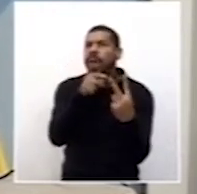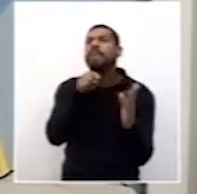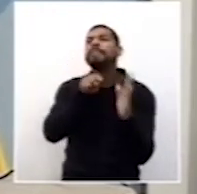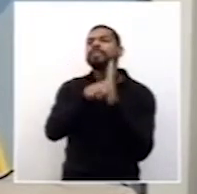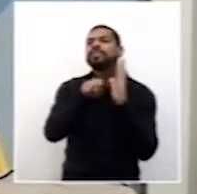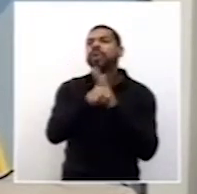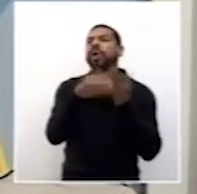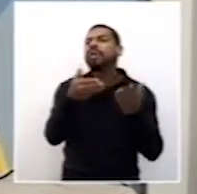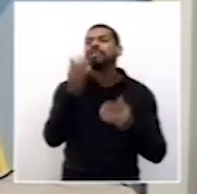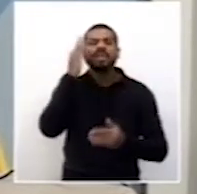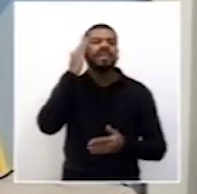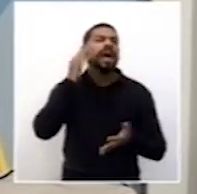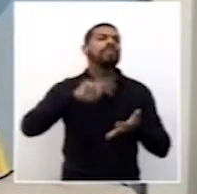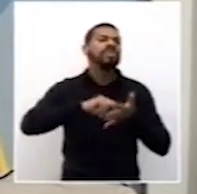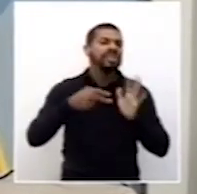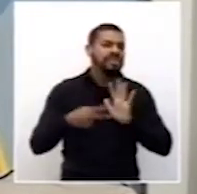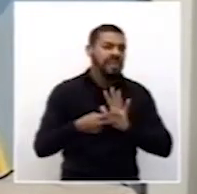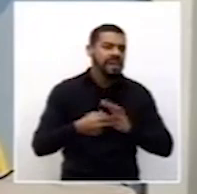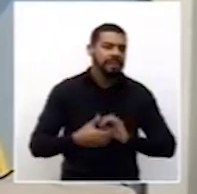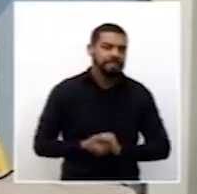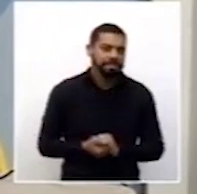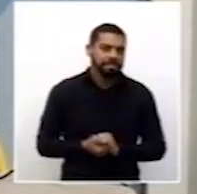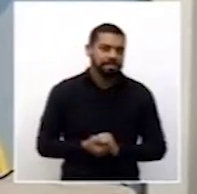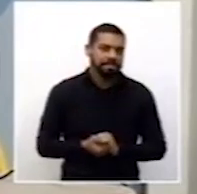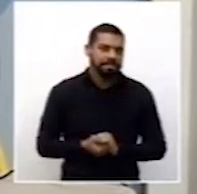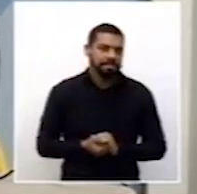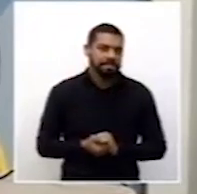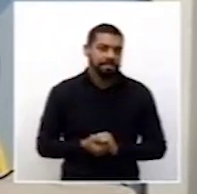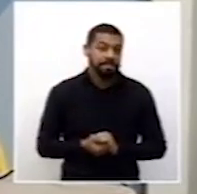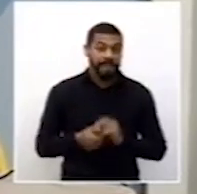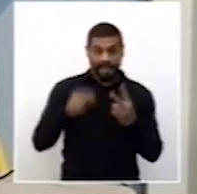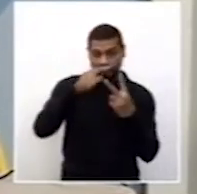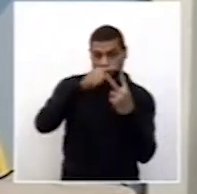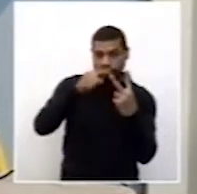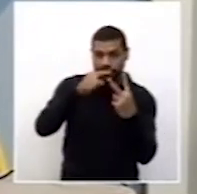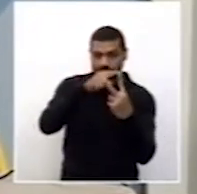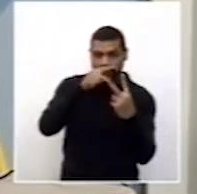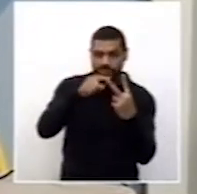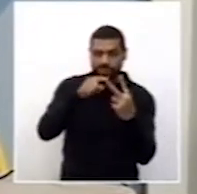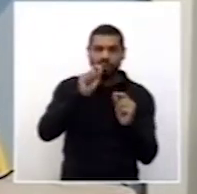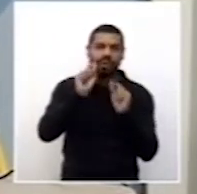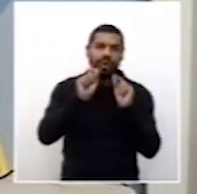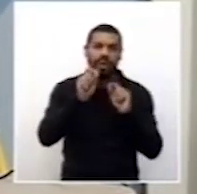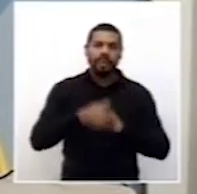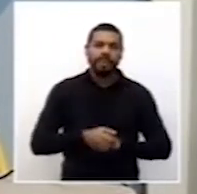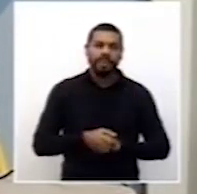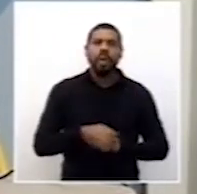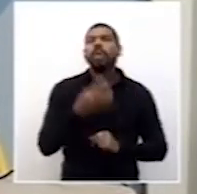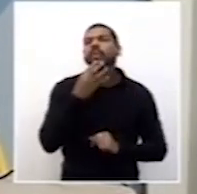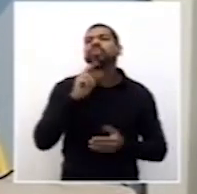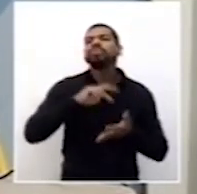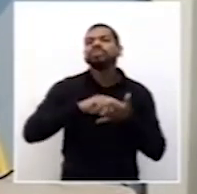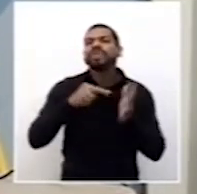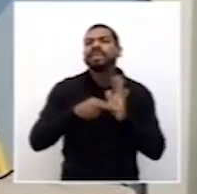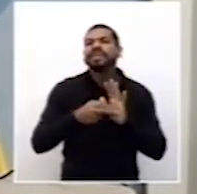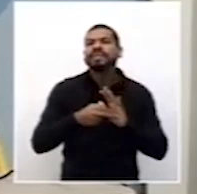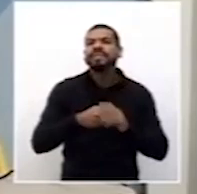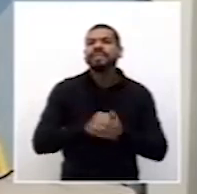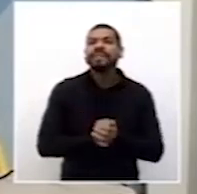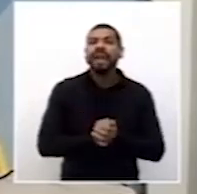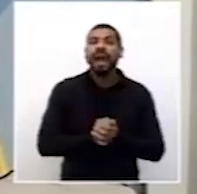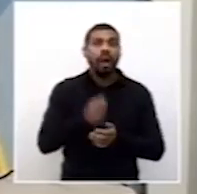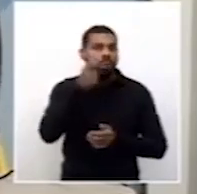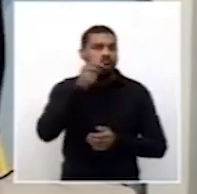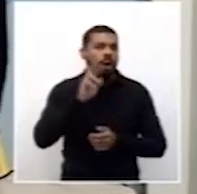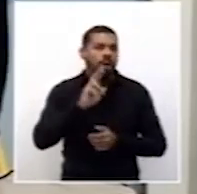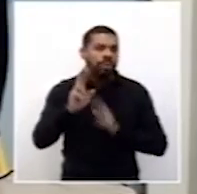para vocês se vocês sabem o que significa. Encatarroados e quebra-queixo. Vocês sabem? Respondam aí no chat.